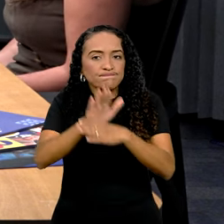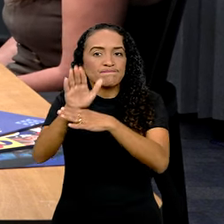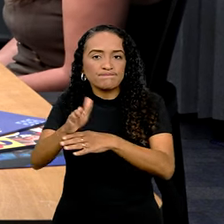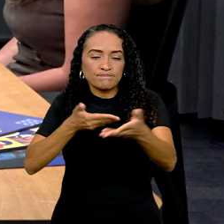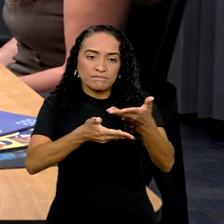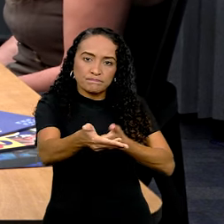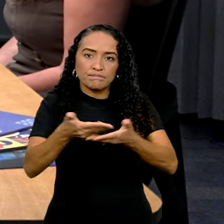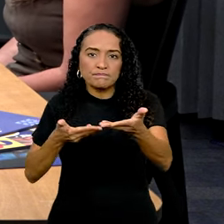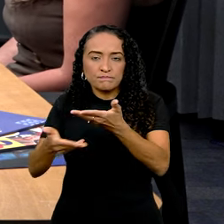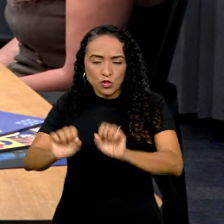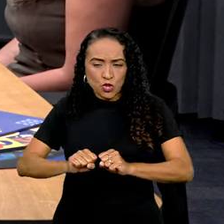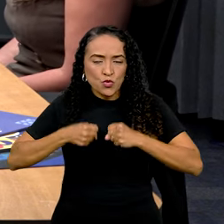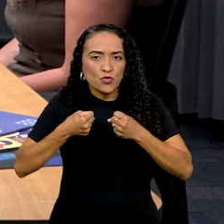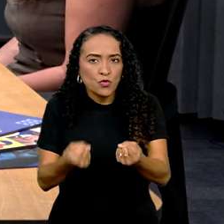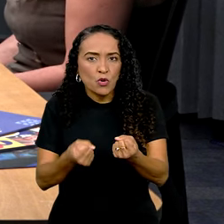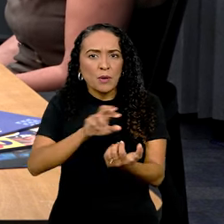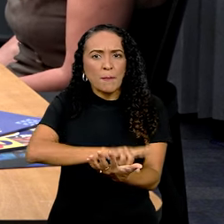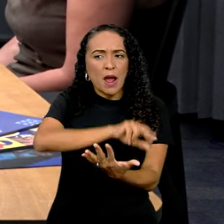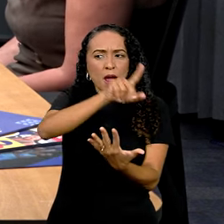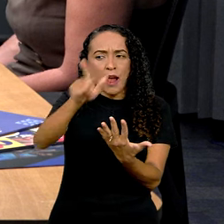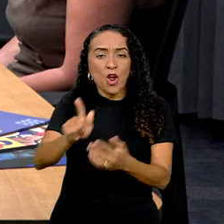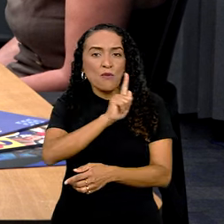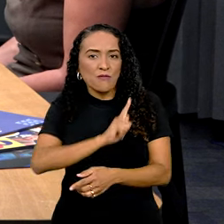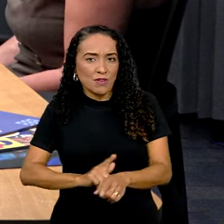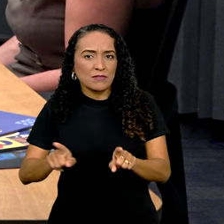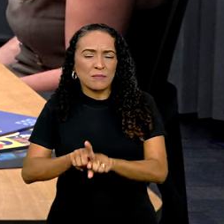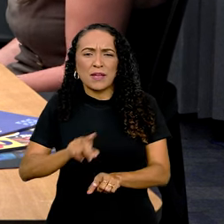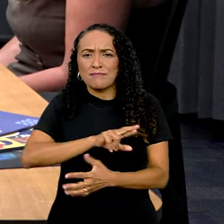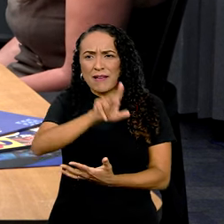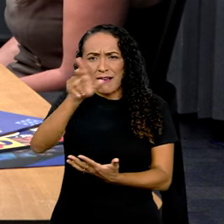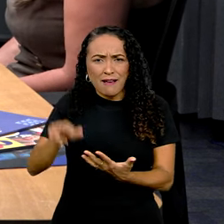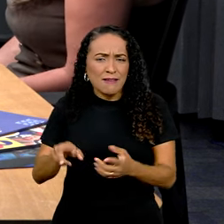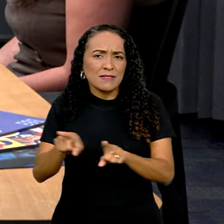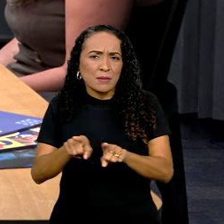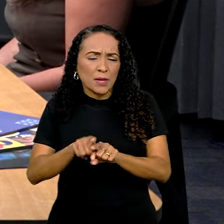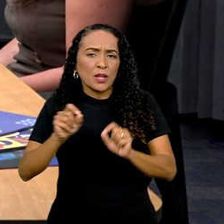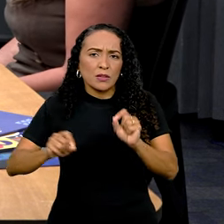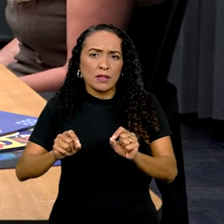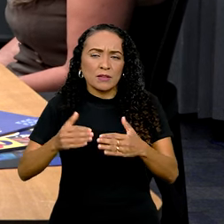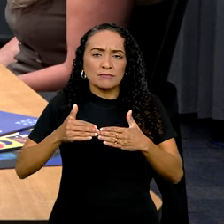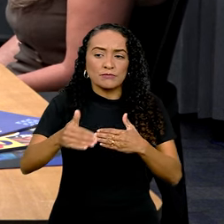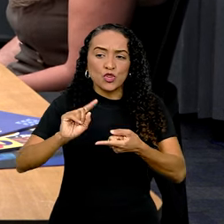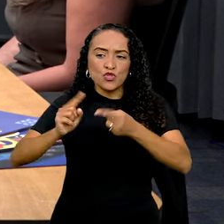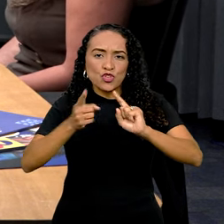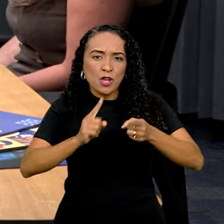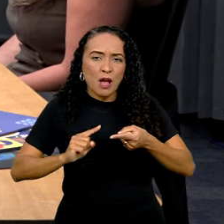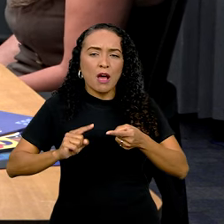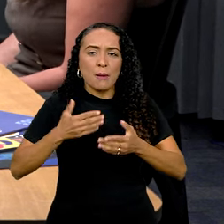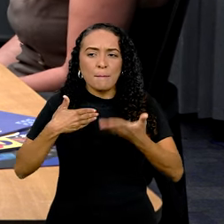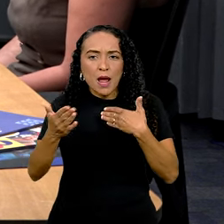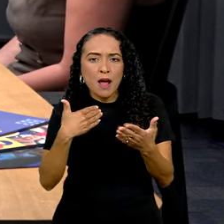colaboração de esforços entre os diversos governos né nos vários âmbitos e também a partir de um diálogo